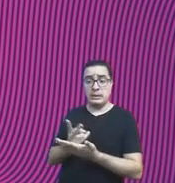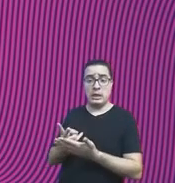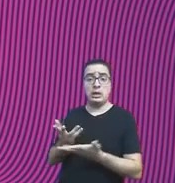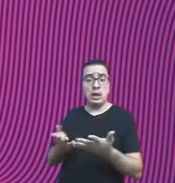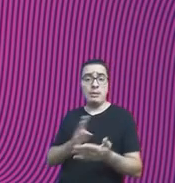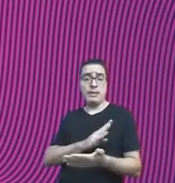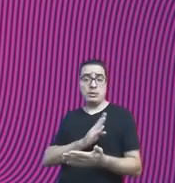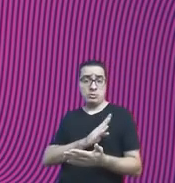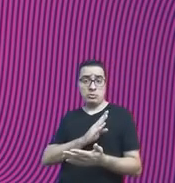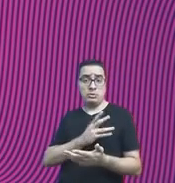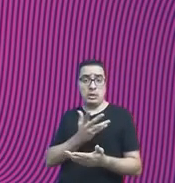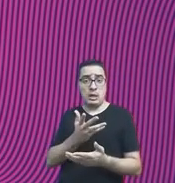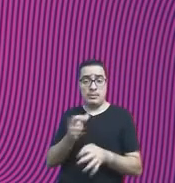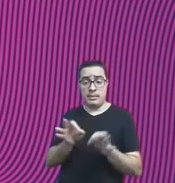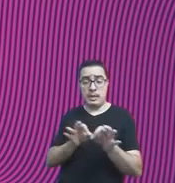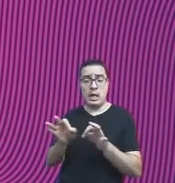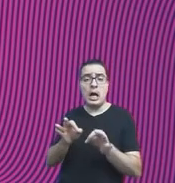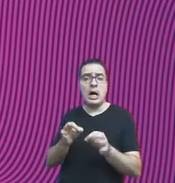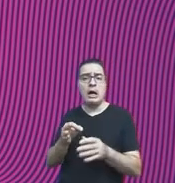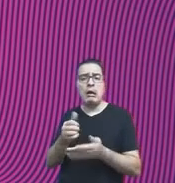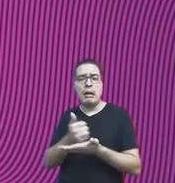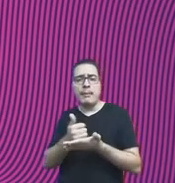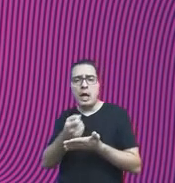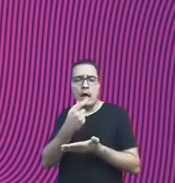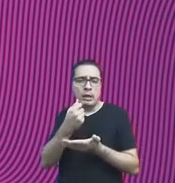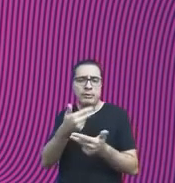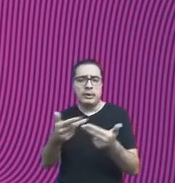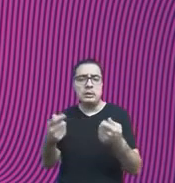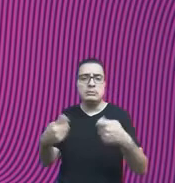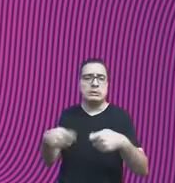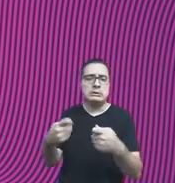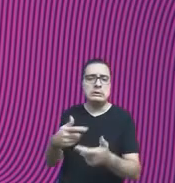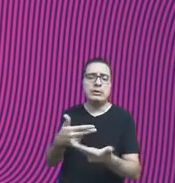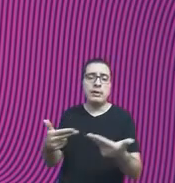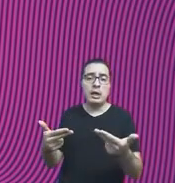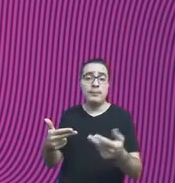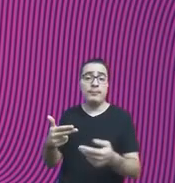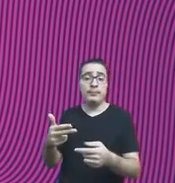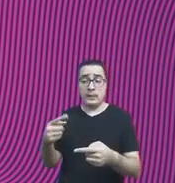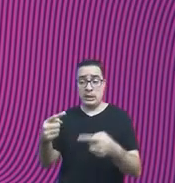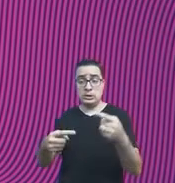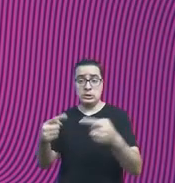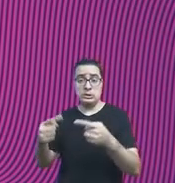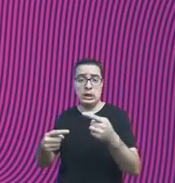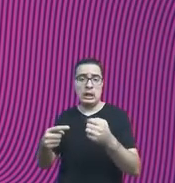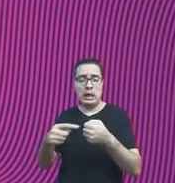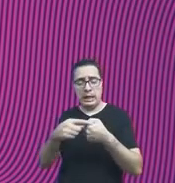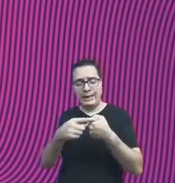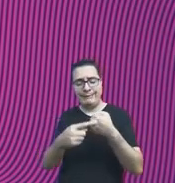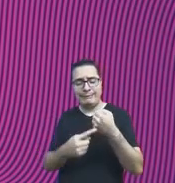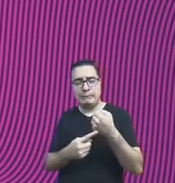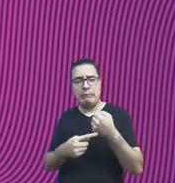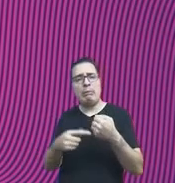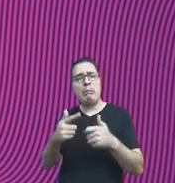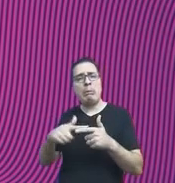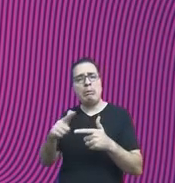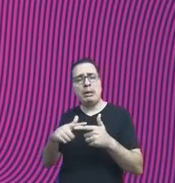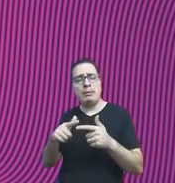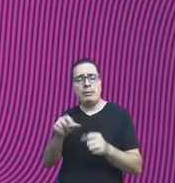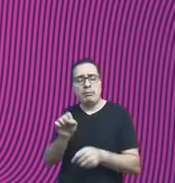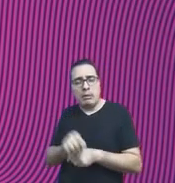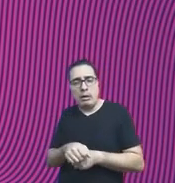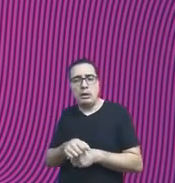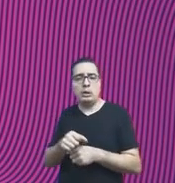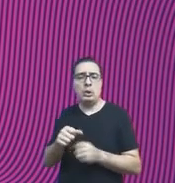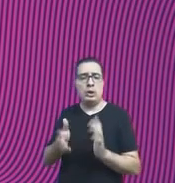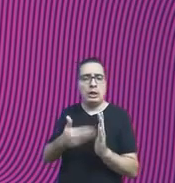e drogas para atender esse público. Tem a discussão lá da atrofia medular espinhal, que é, obviamente, o exemplo do livro-texto de todo mundo, lá do